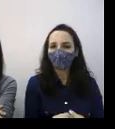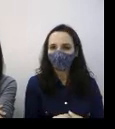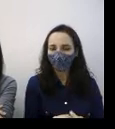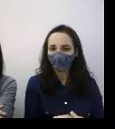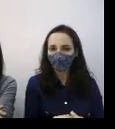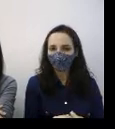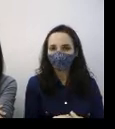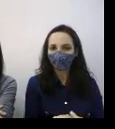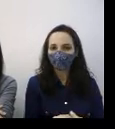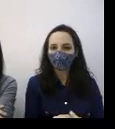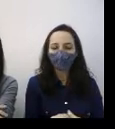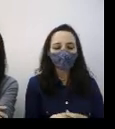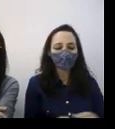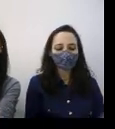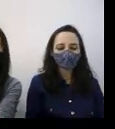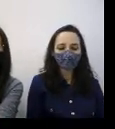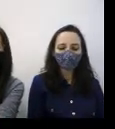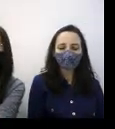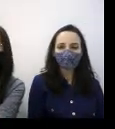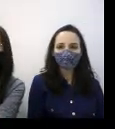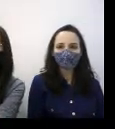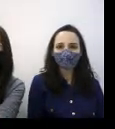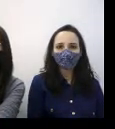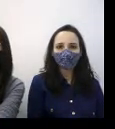à vida novamente, né?